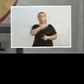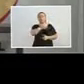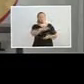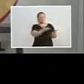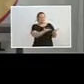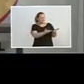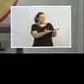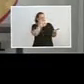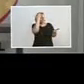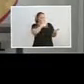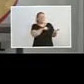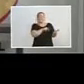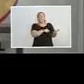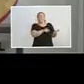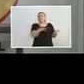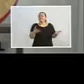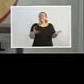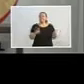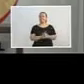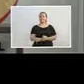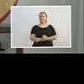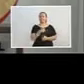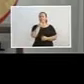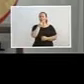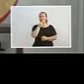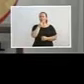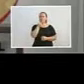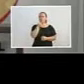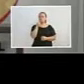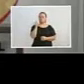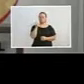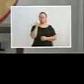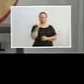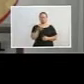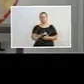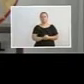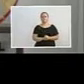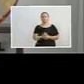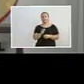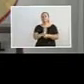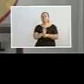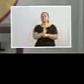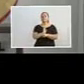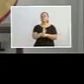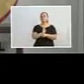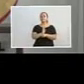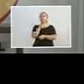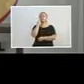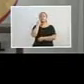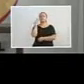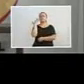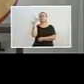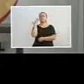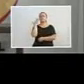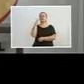dava o expediente e trabalhava lá. Cardoso diz que teria feito no domingo do ano passado. Esse último vídeo foi feito na sexta-feira, 10h30 da manhã. Pode